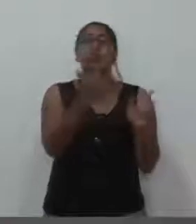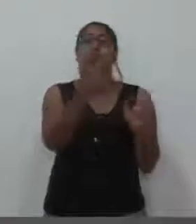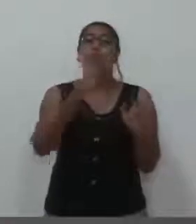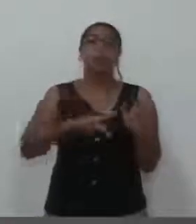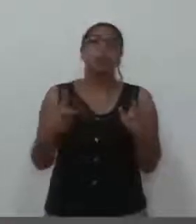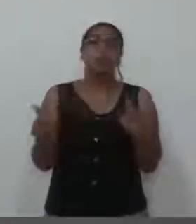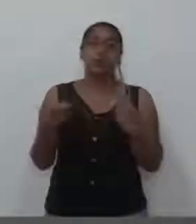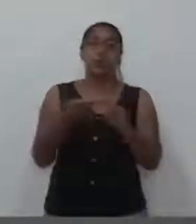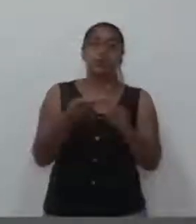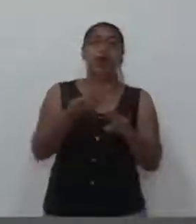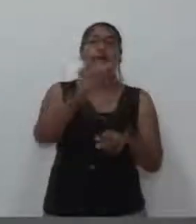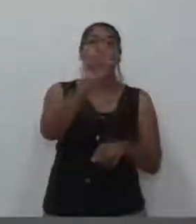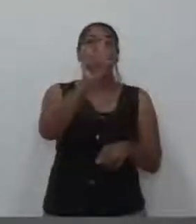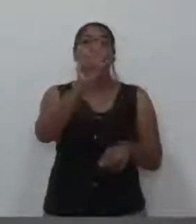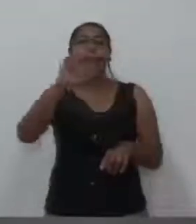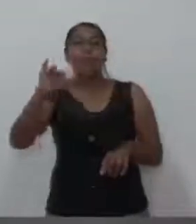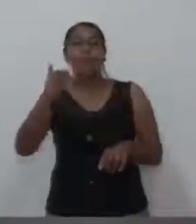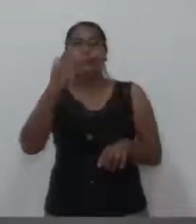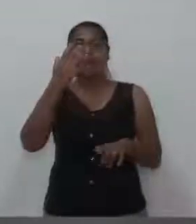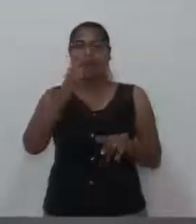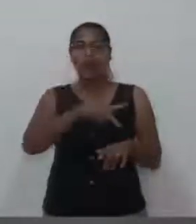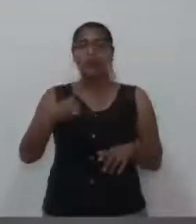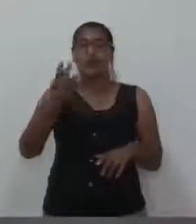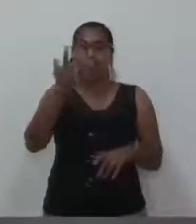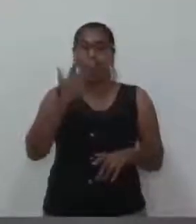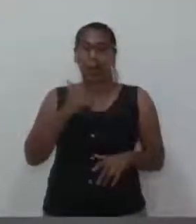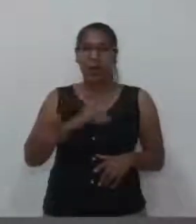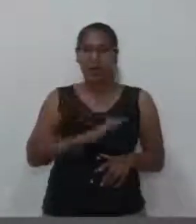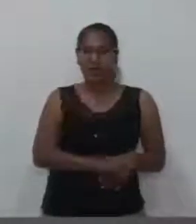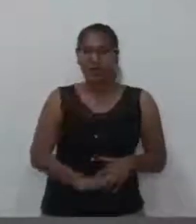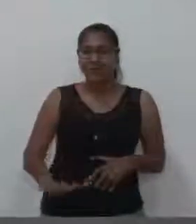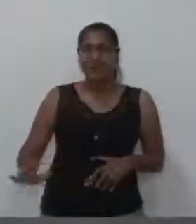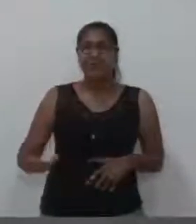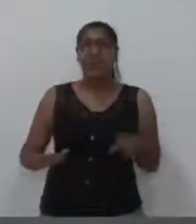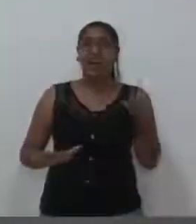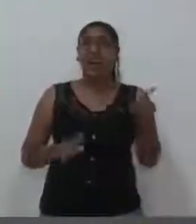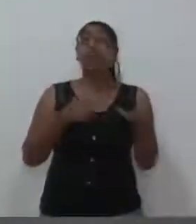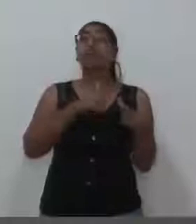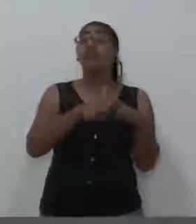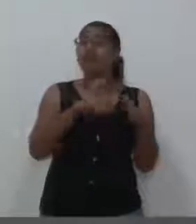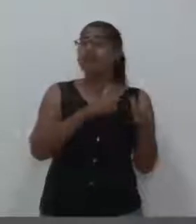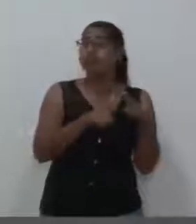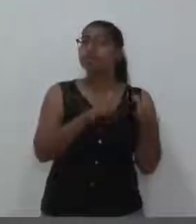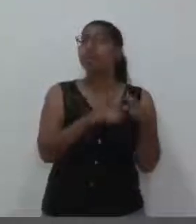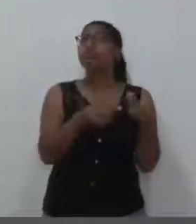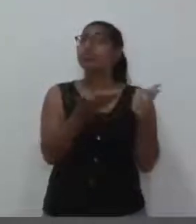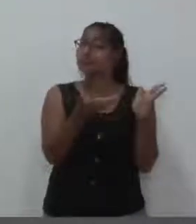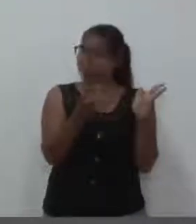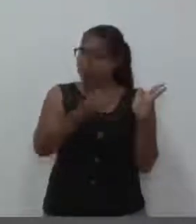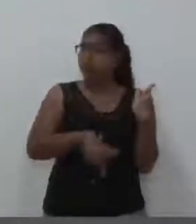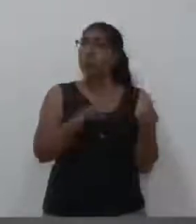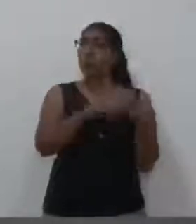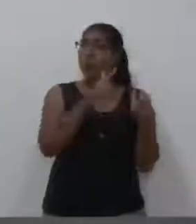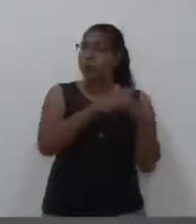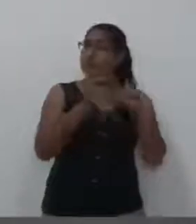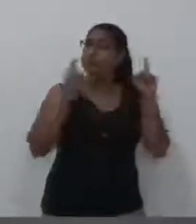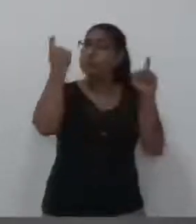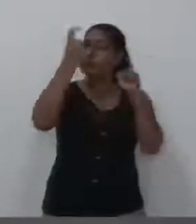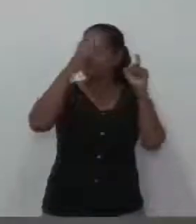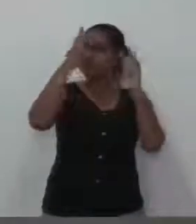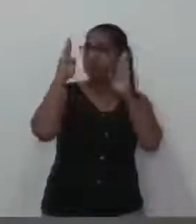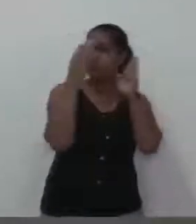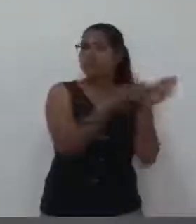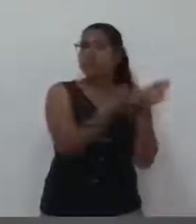atenção para os auxiliares. Pedagogicamente, o sucesso que Vinhedo tem é graças aos professores e os funcionários,